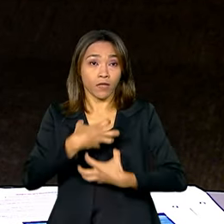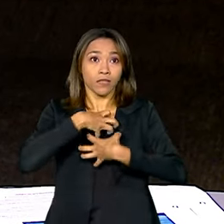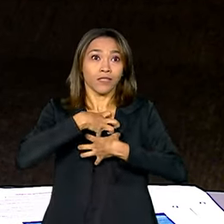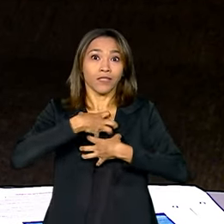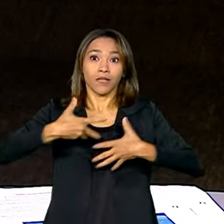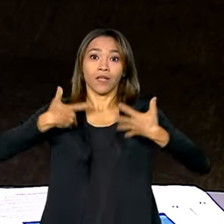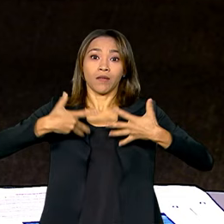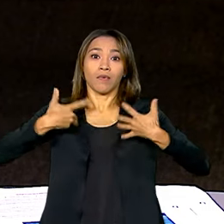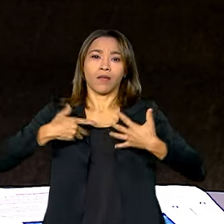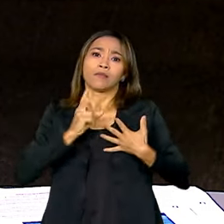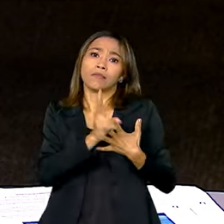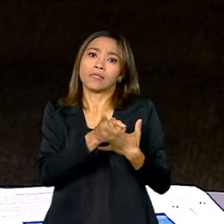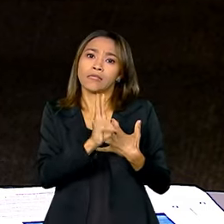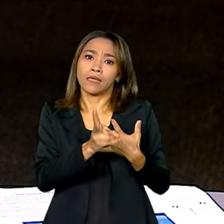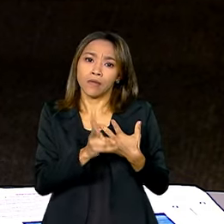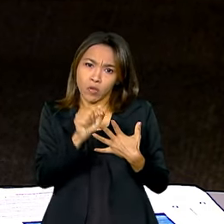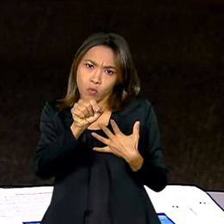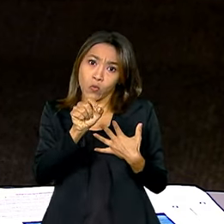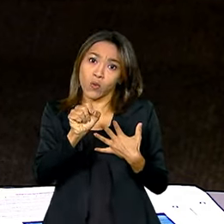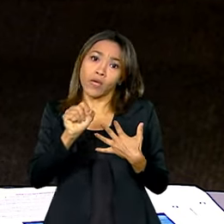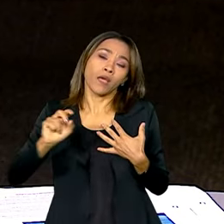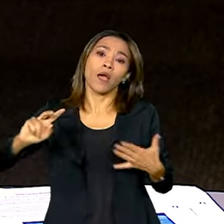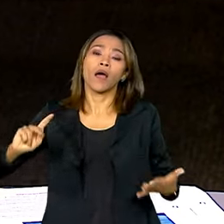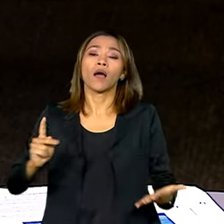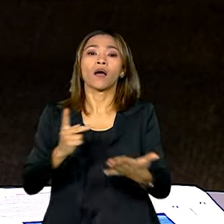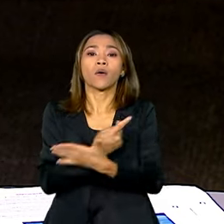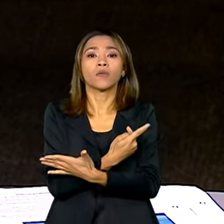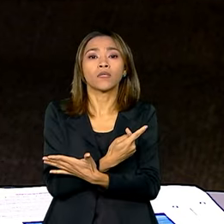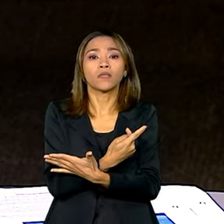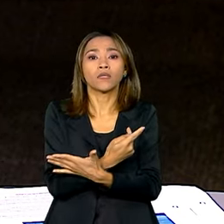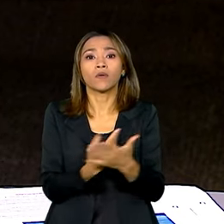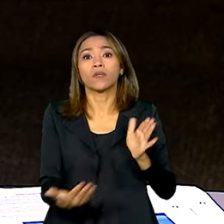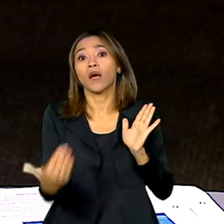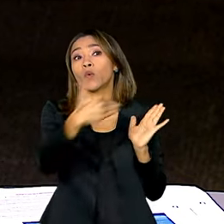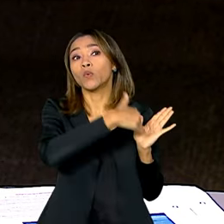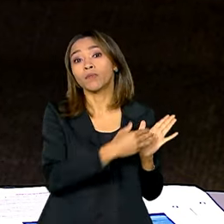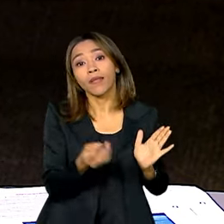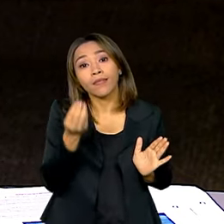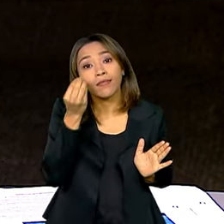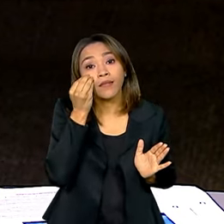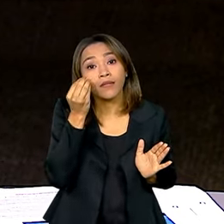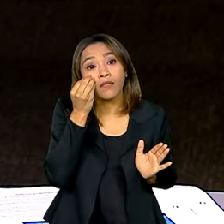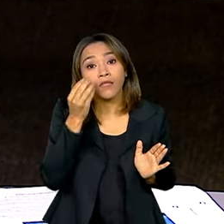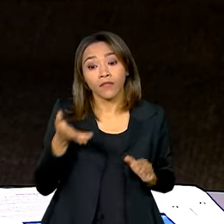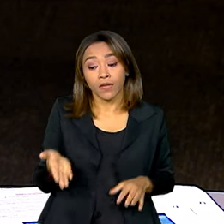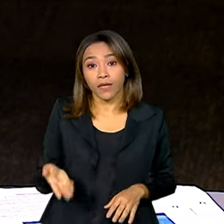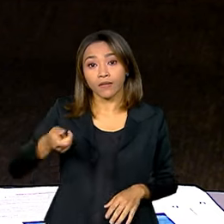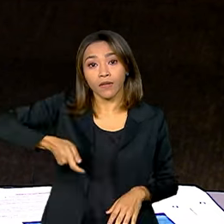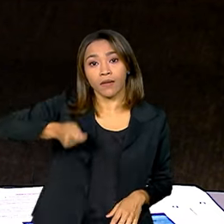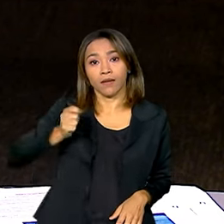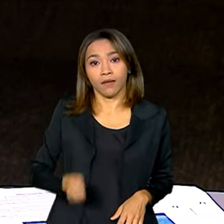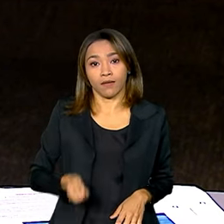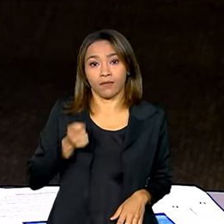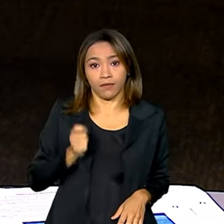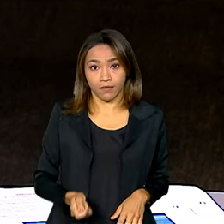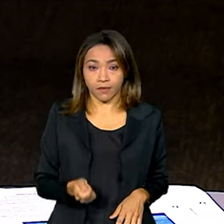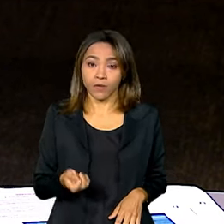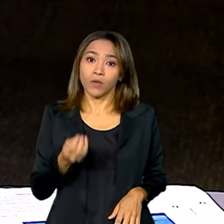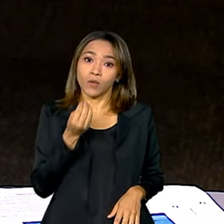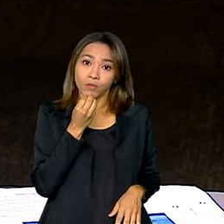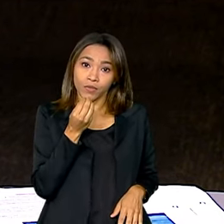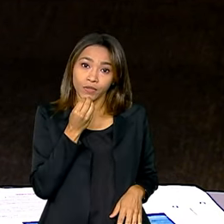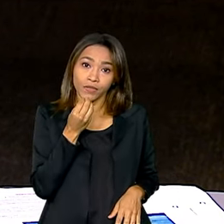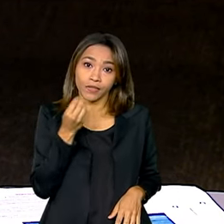há sempre um risco, e foi o que aconteceu na última tentativa, de que o leilão pudesse dar